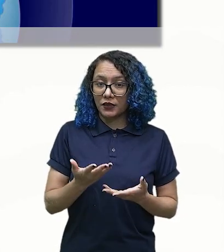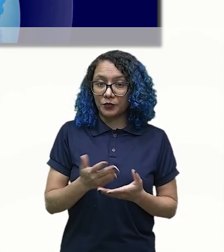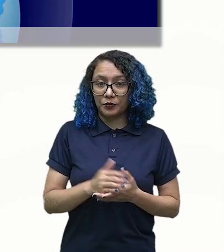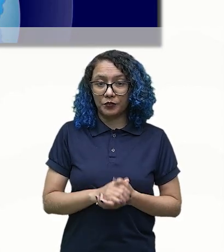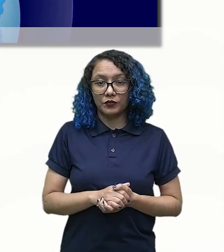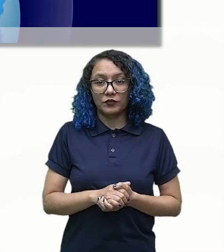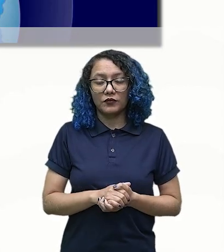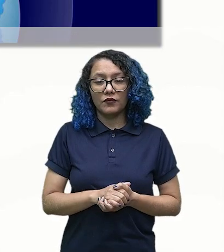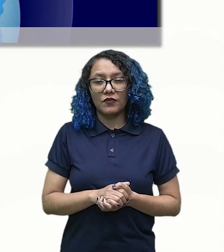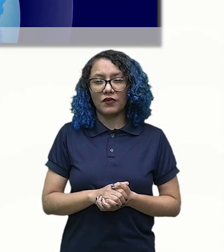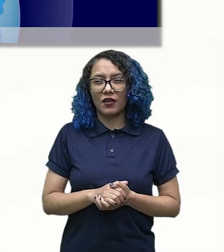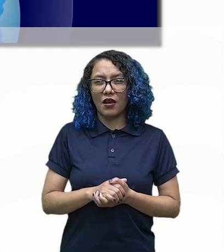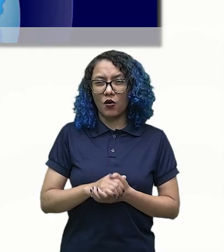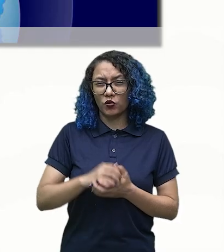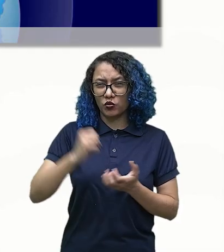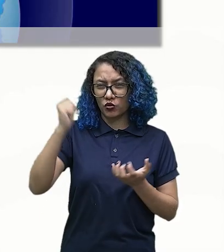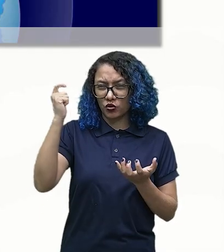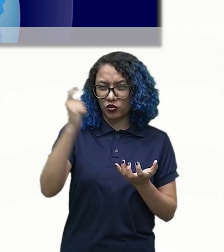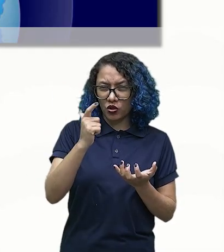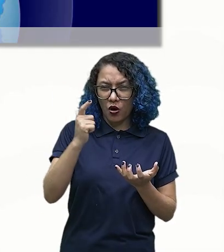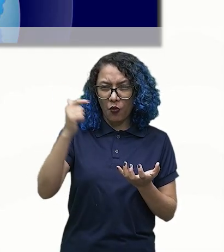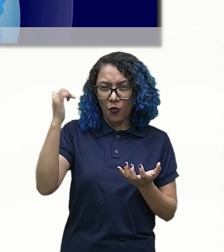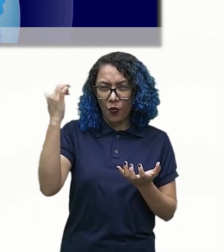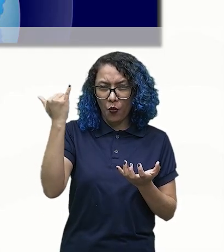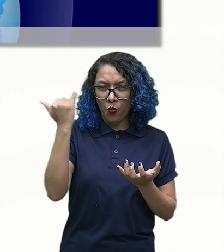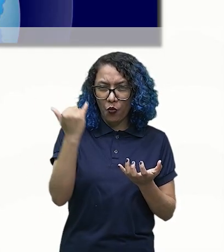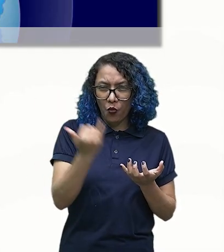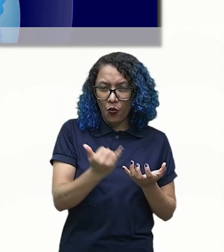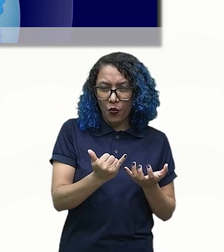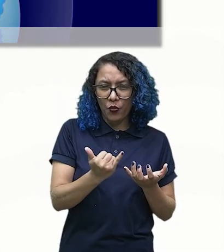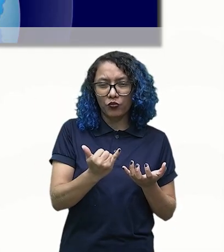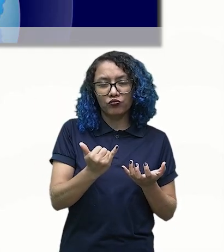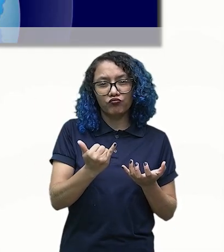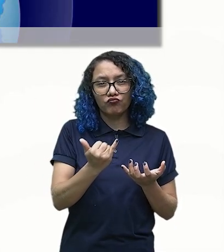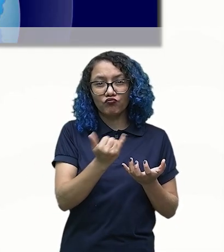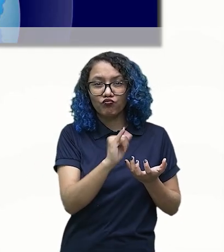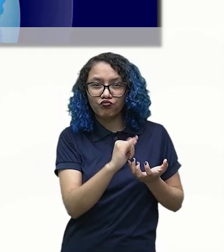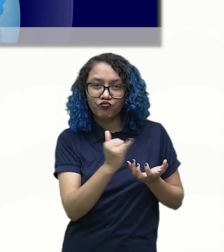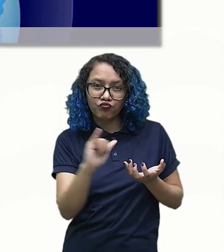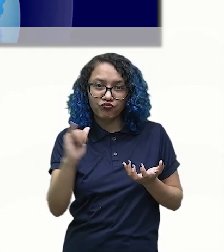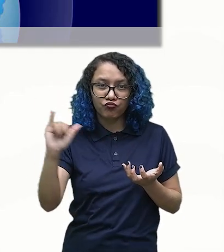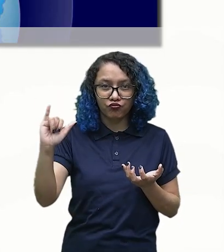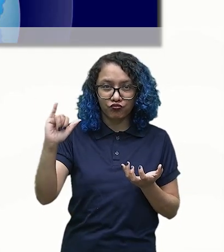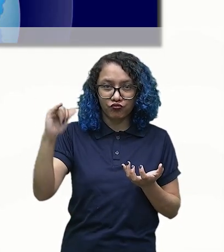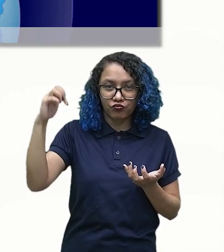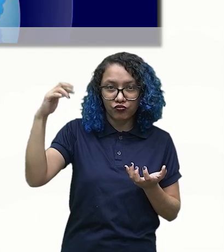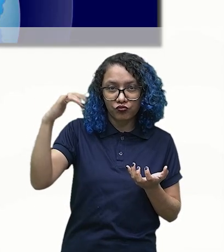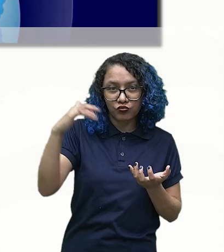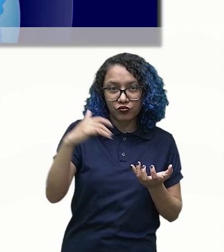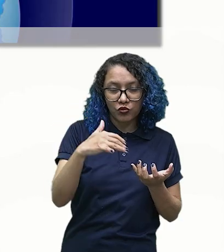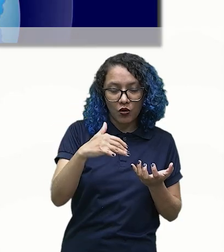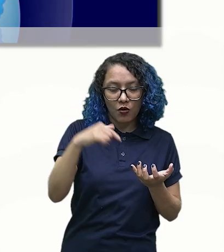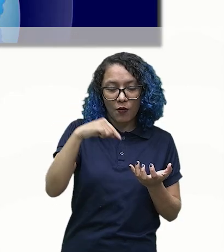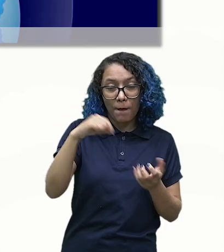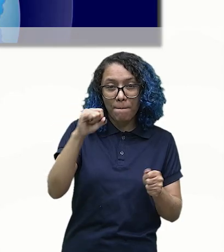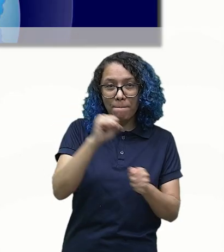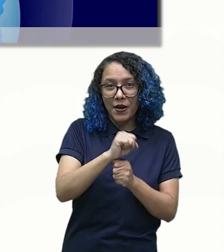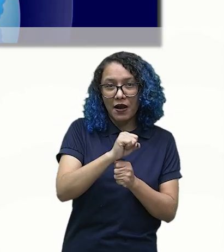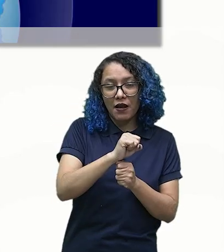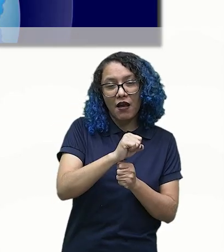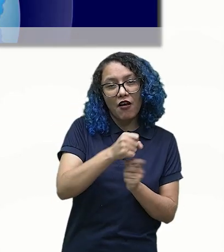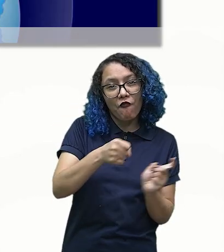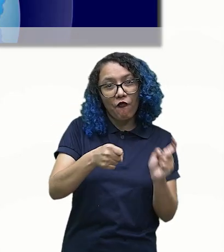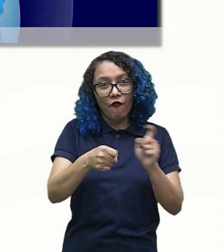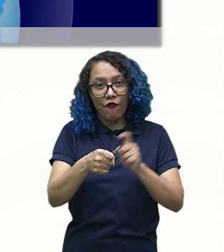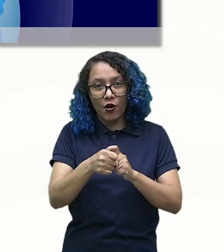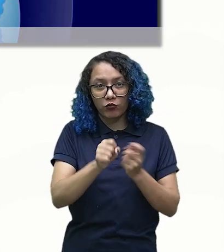que a energia proveniente do Sol, parte dela é refletida, vejam essa seta aqui representando e é barrada pela nossa